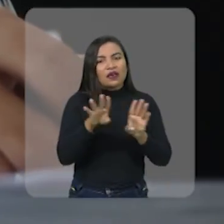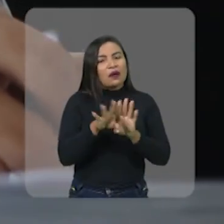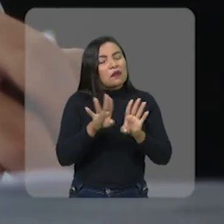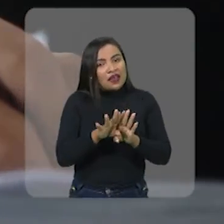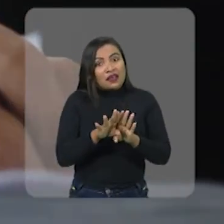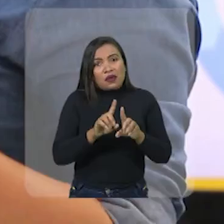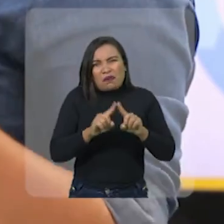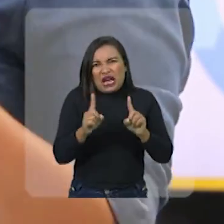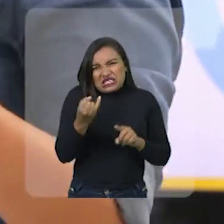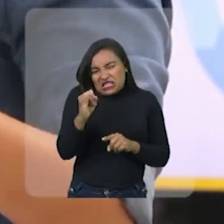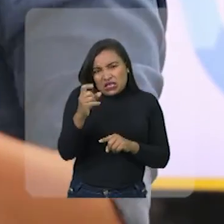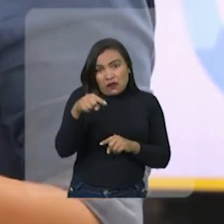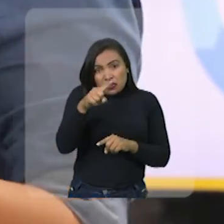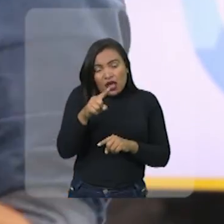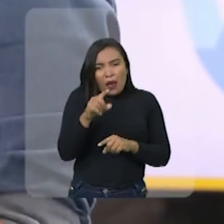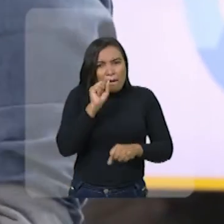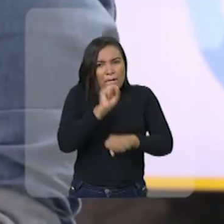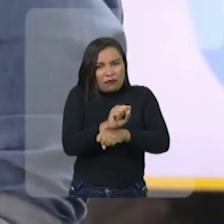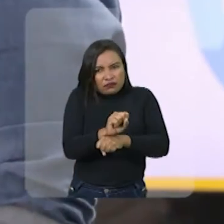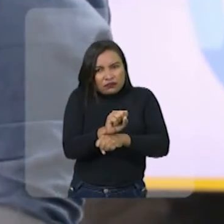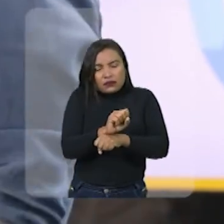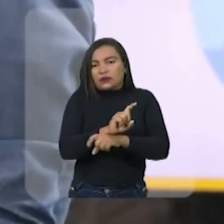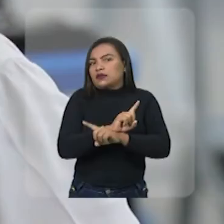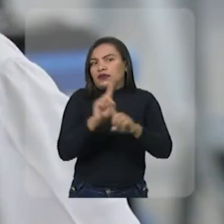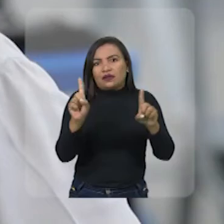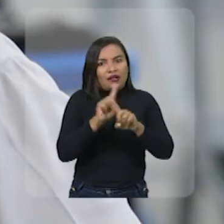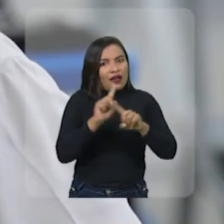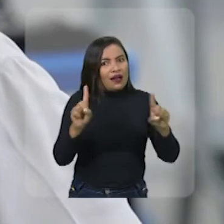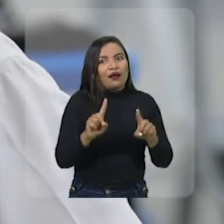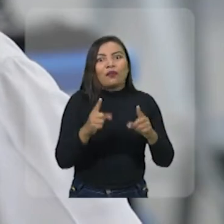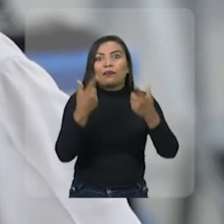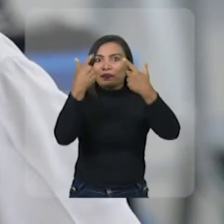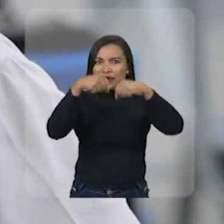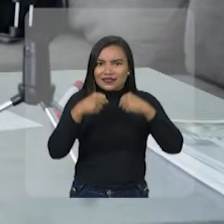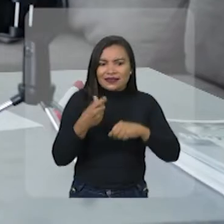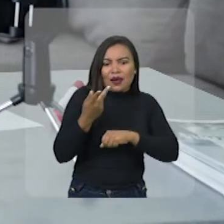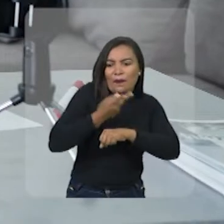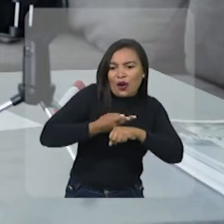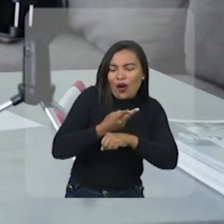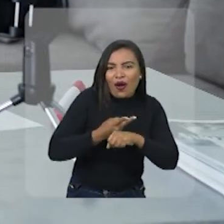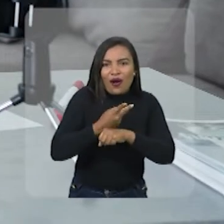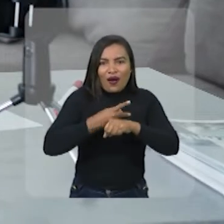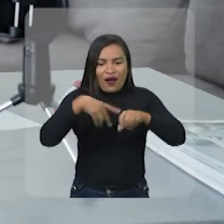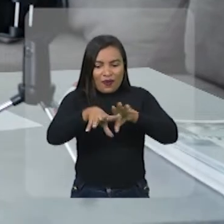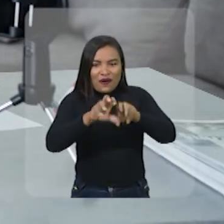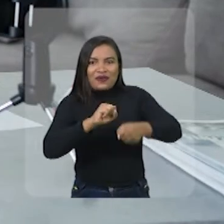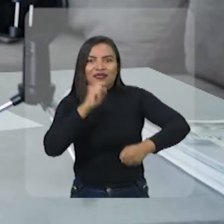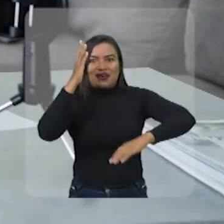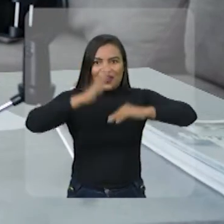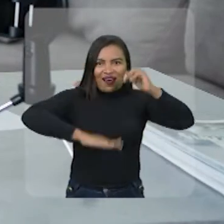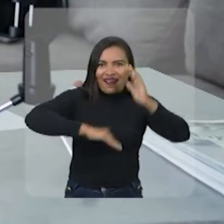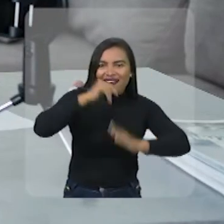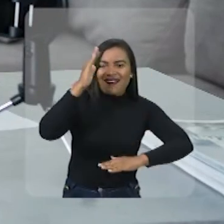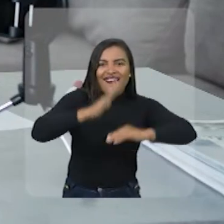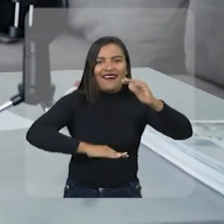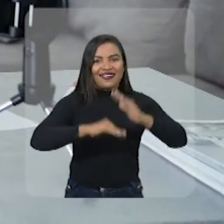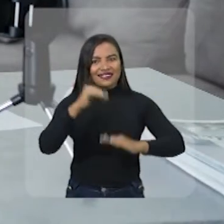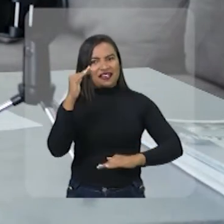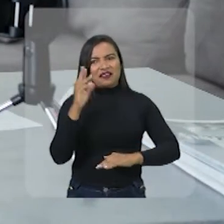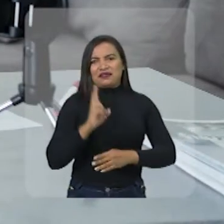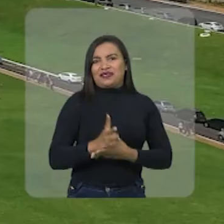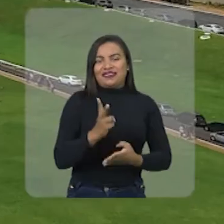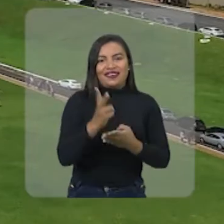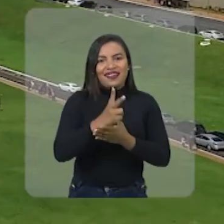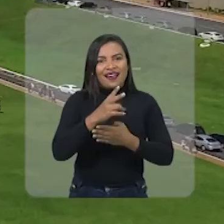uma opção. Buscar o aperfeiçoamento profissional é o caminho. Um caminho que não precisa ser trabalhado